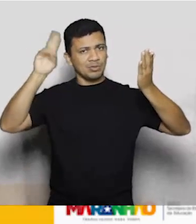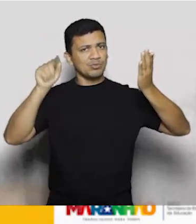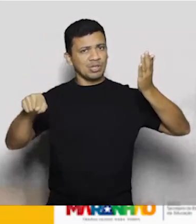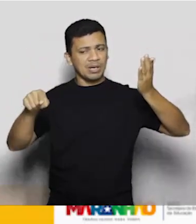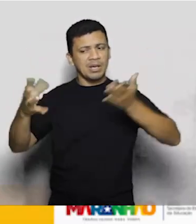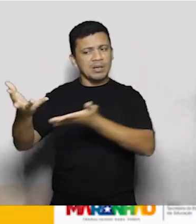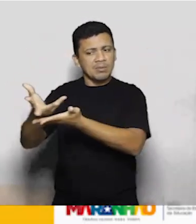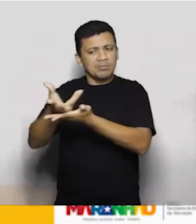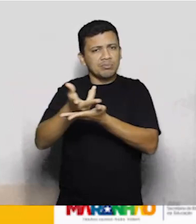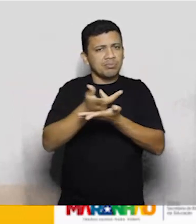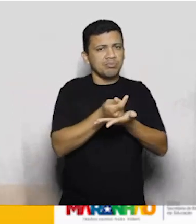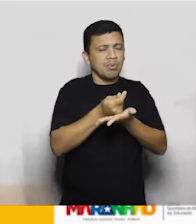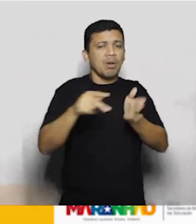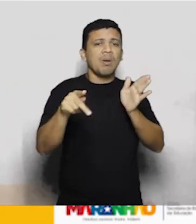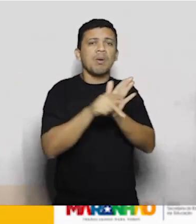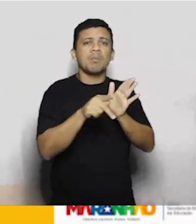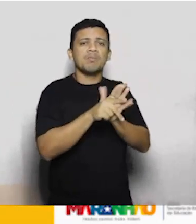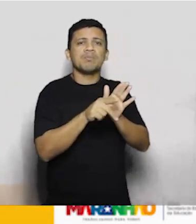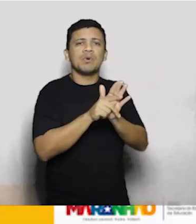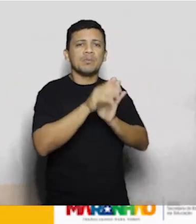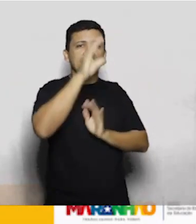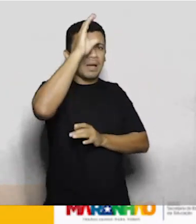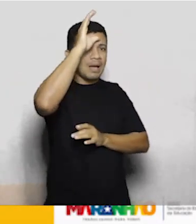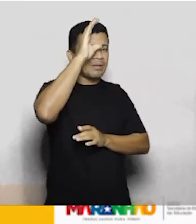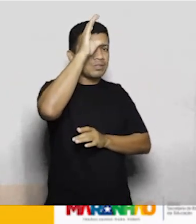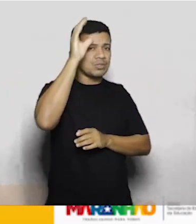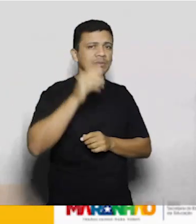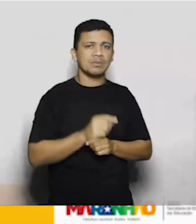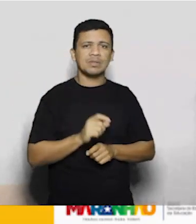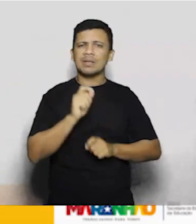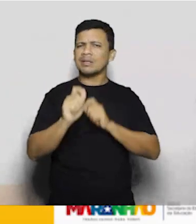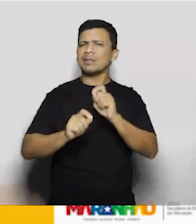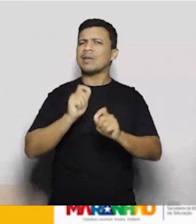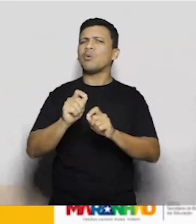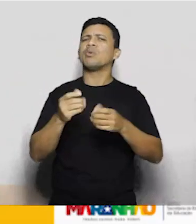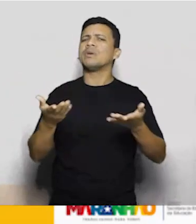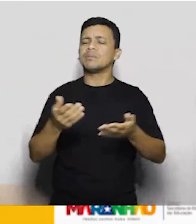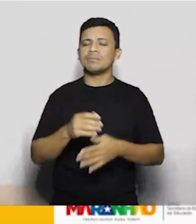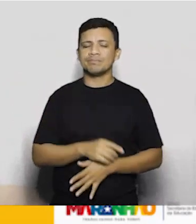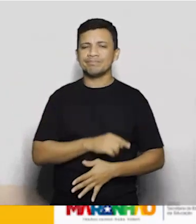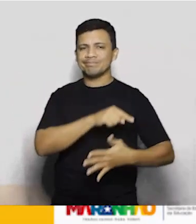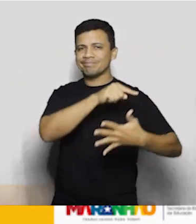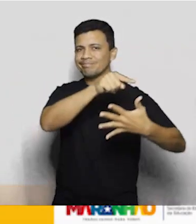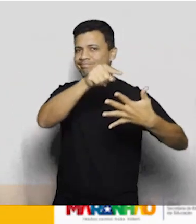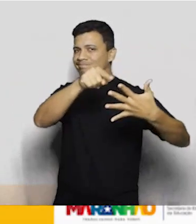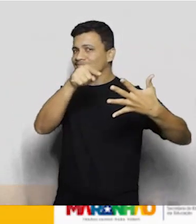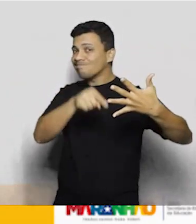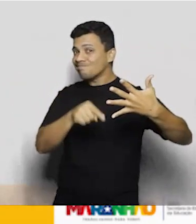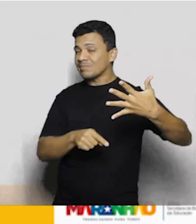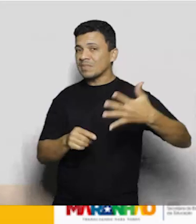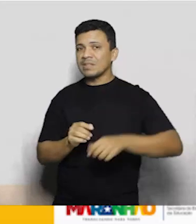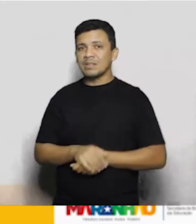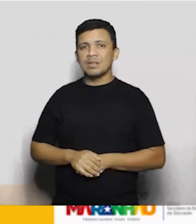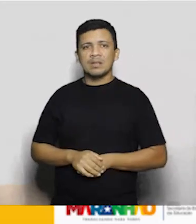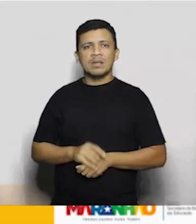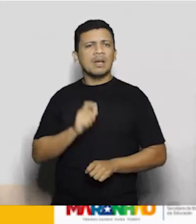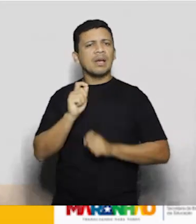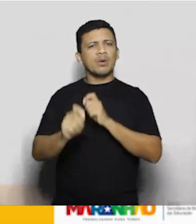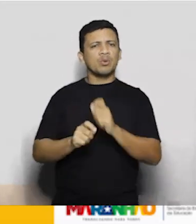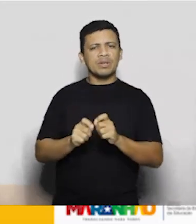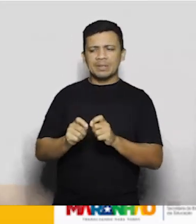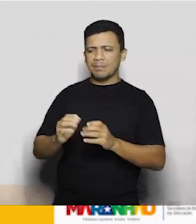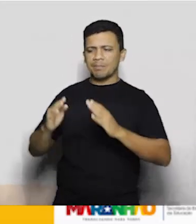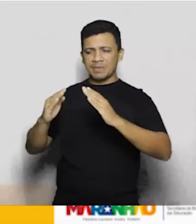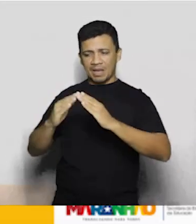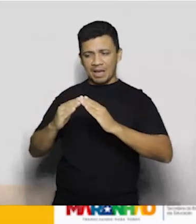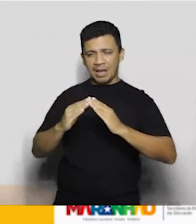cerimônias cristãs, que consistem em, e é exatamente isso que ele te pergunta, no que consiste esse processo que a igreja